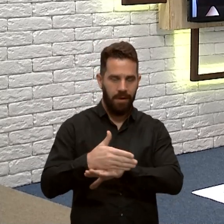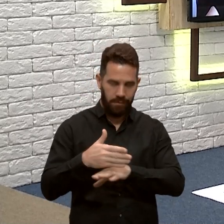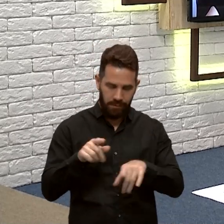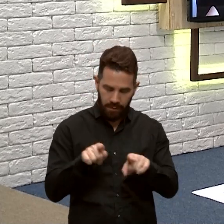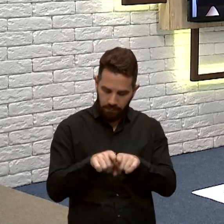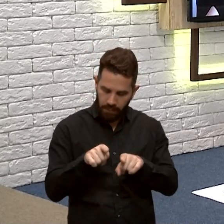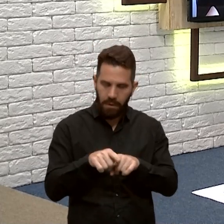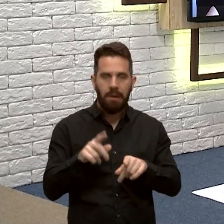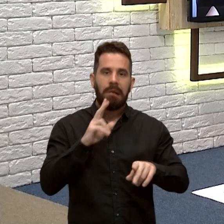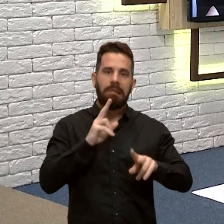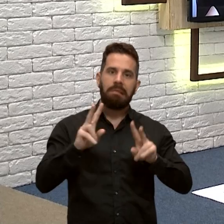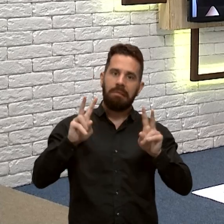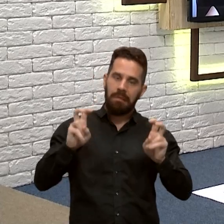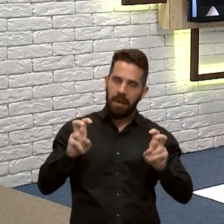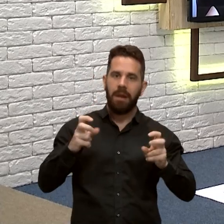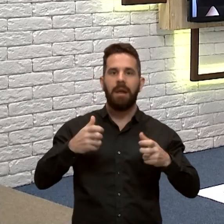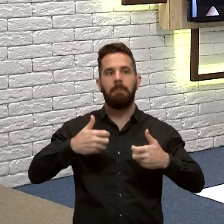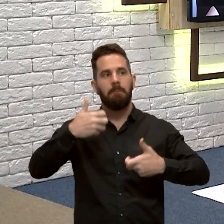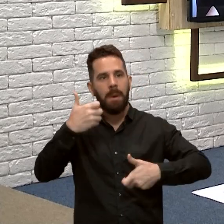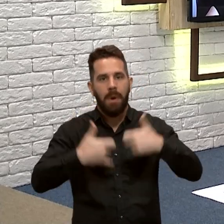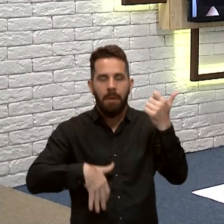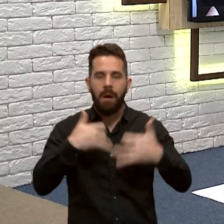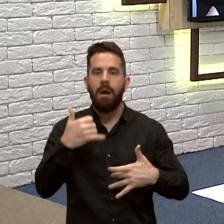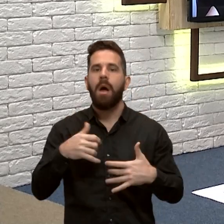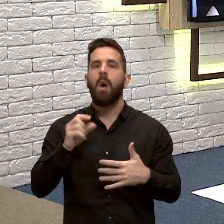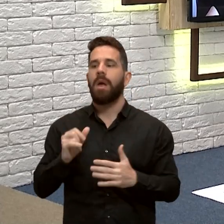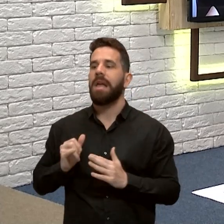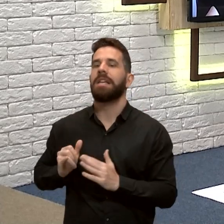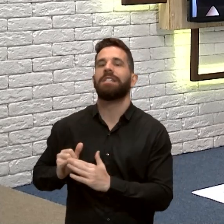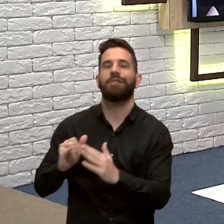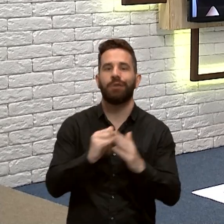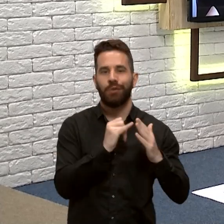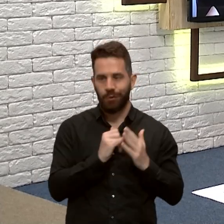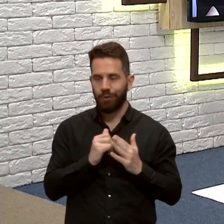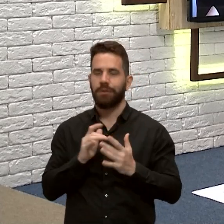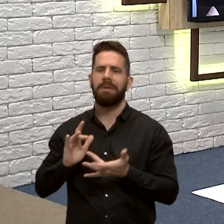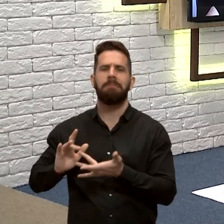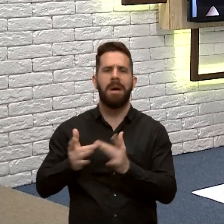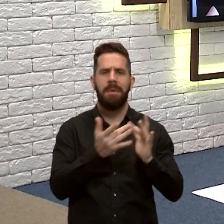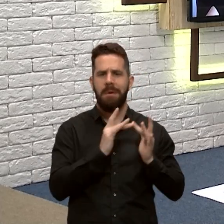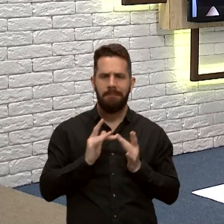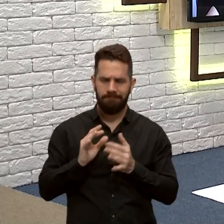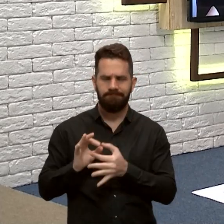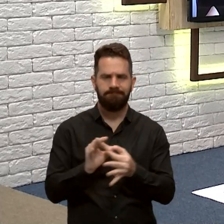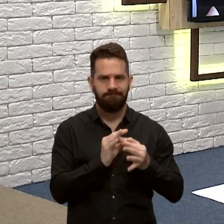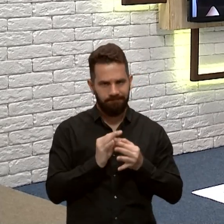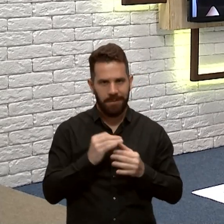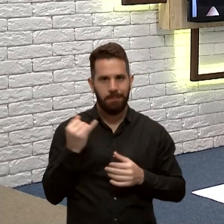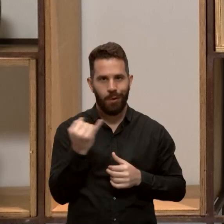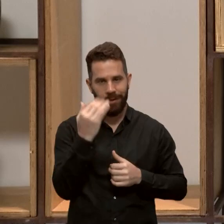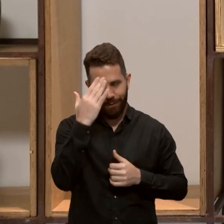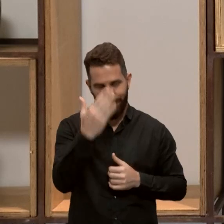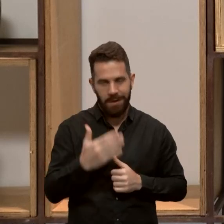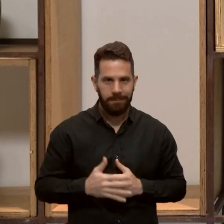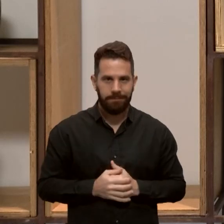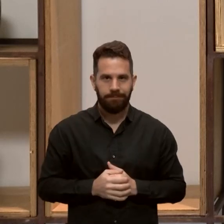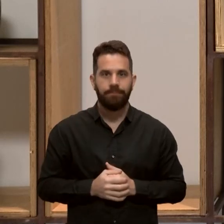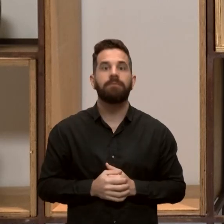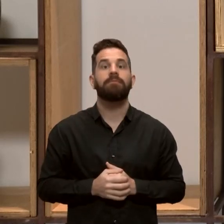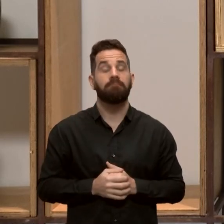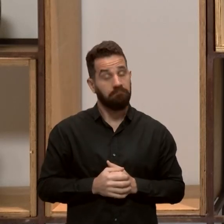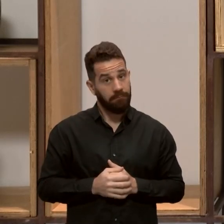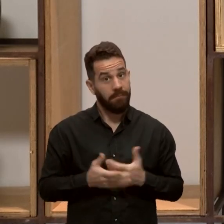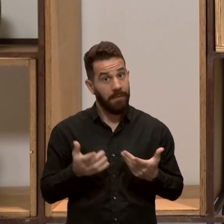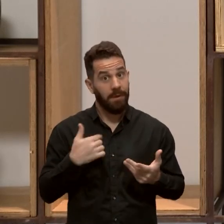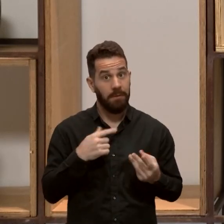essa ideia de uma inter-relação entre as instituições formadoras. Muito obrigada. Bom, e como eu já